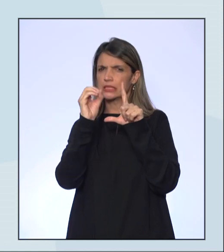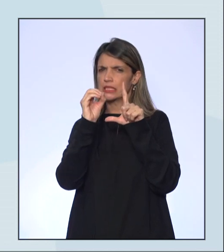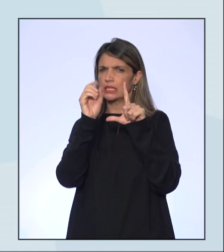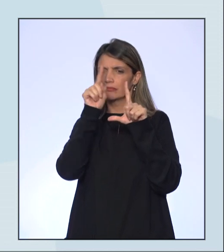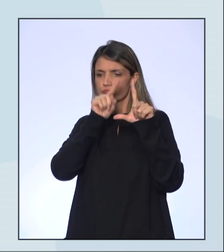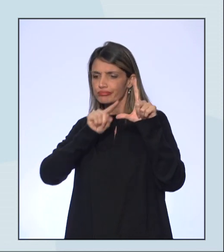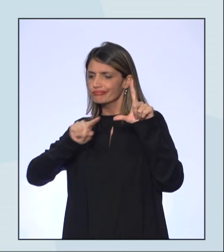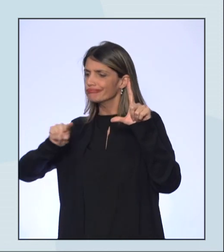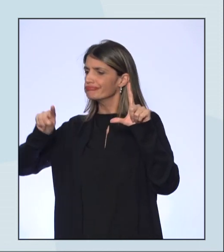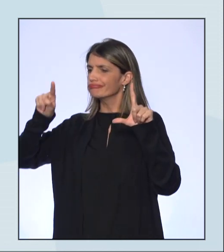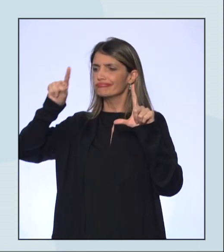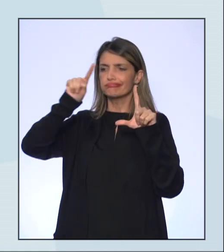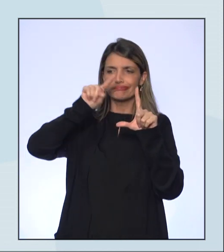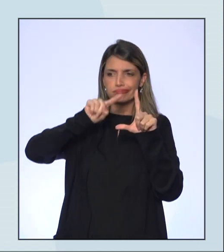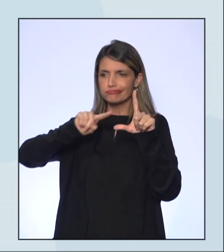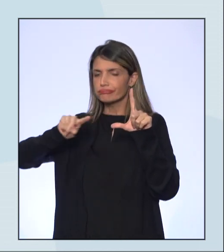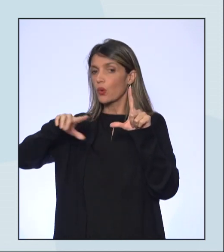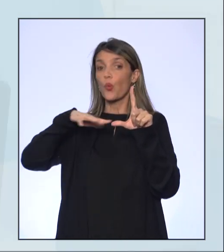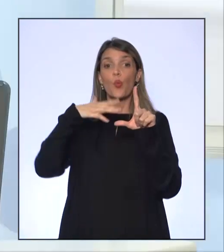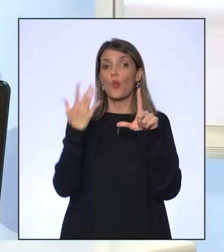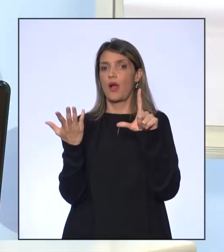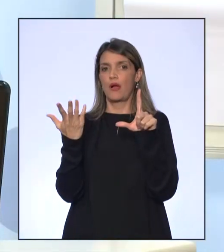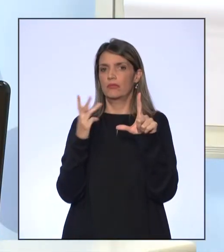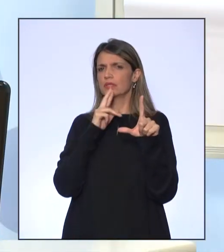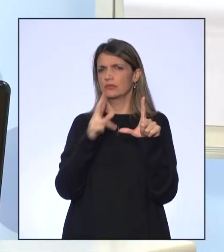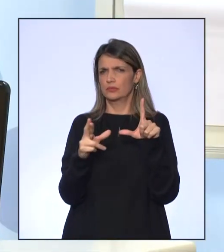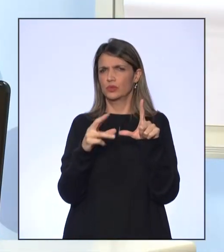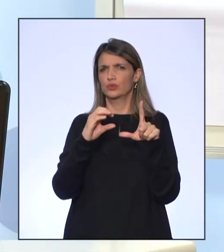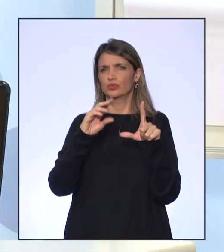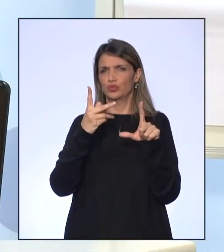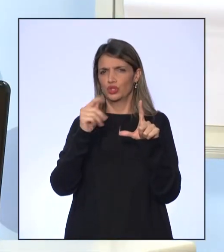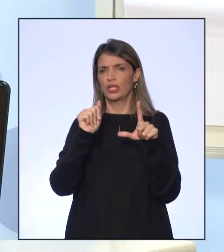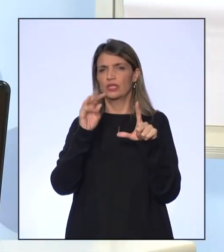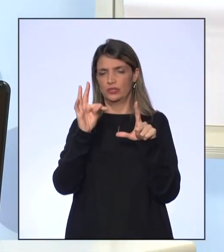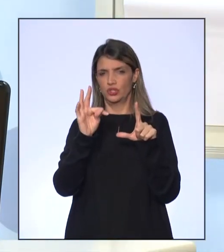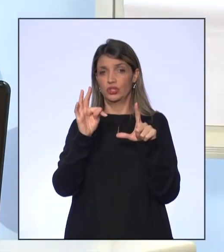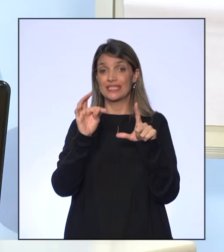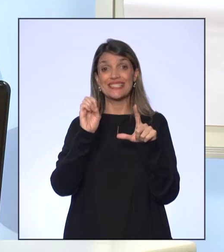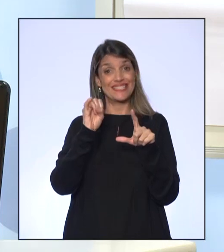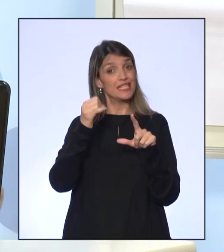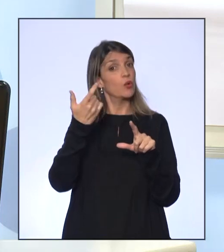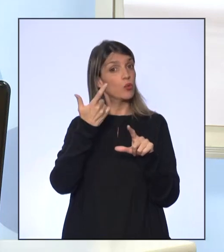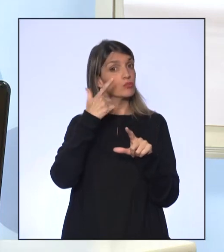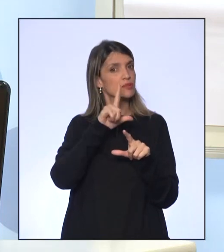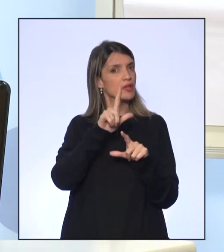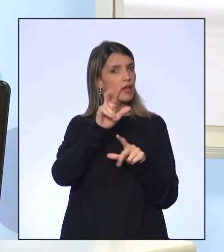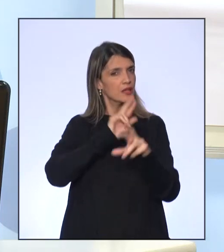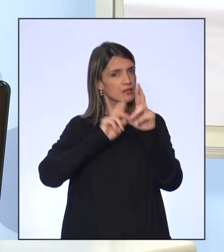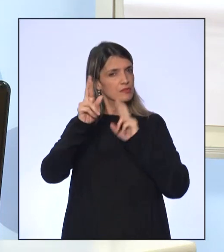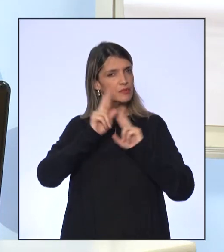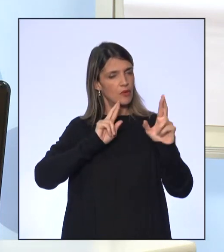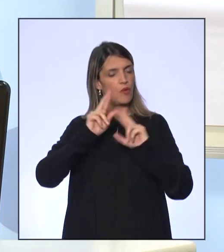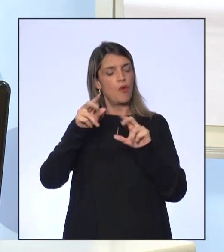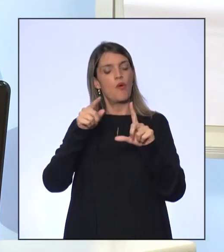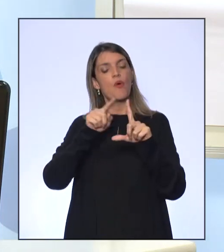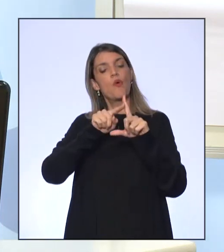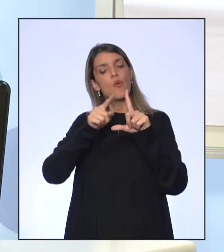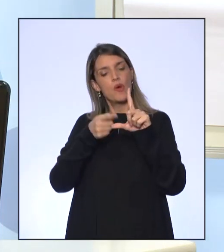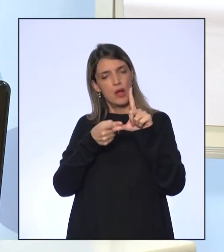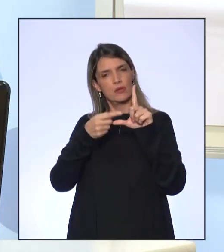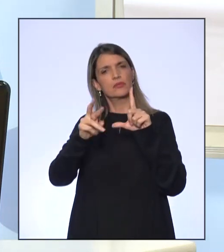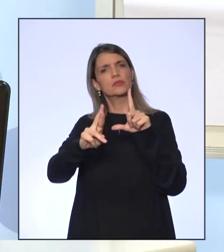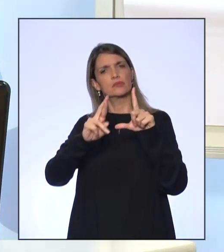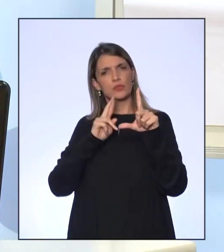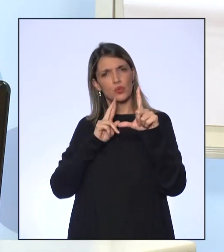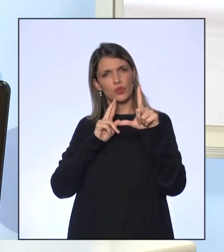ele andou depois e aí vocês vão ter o valor respondam no chat assim se vocês conseguirem vocês conseguirem responda os ângulos claro né